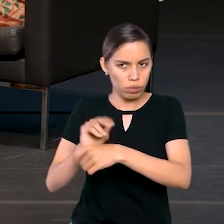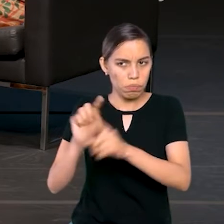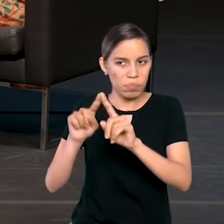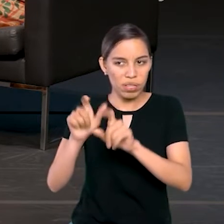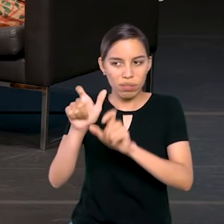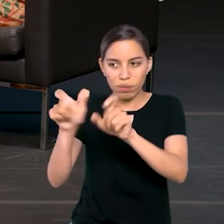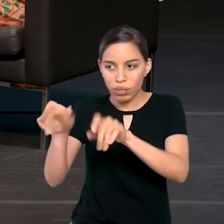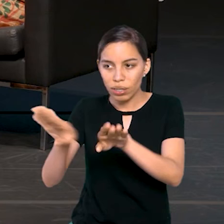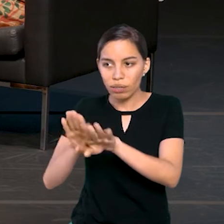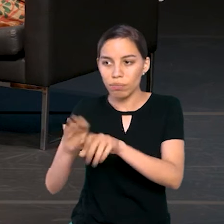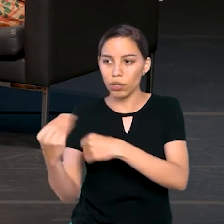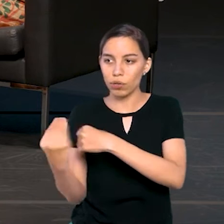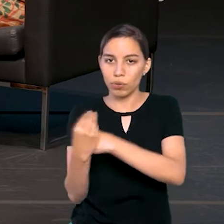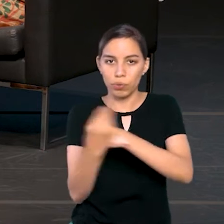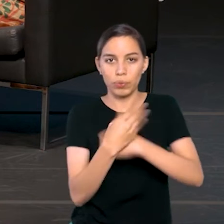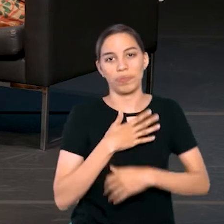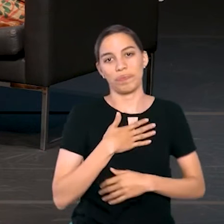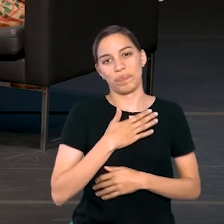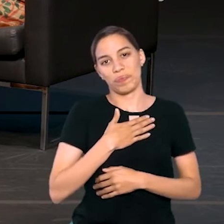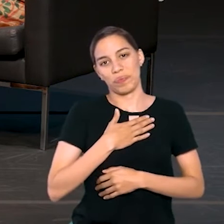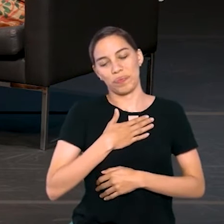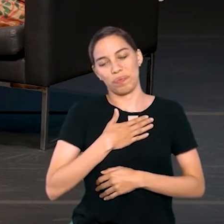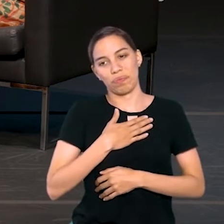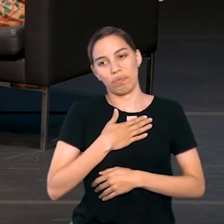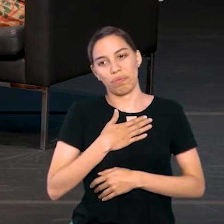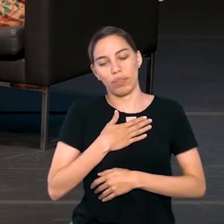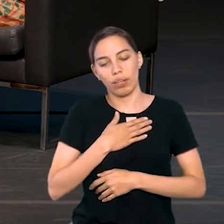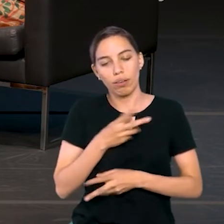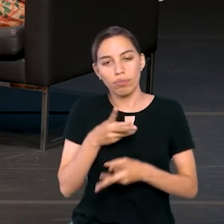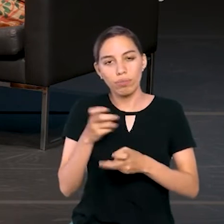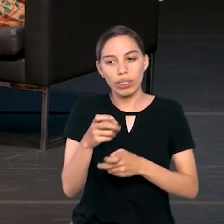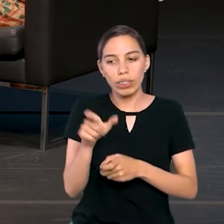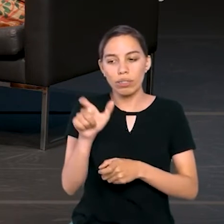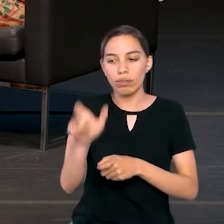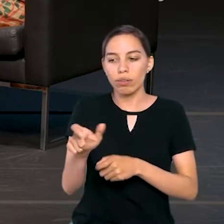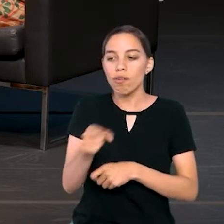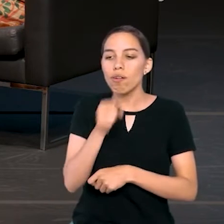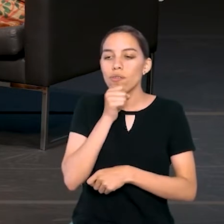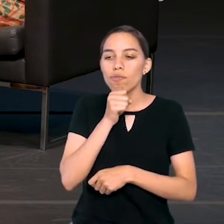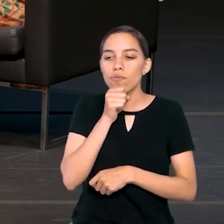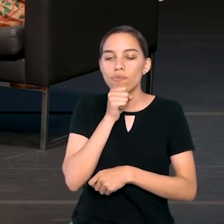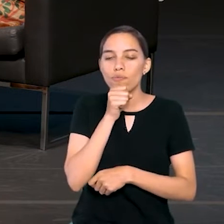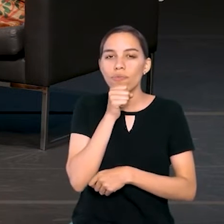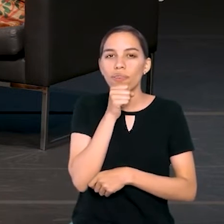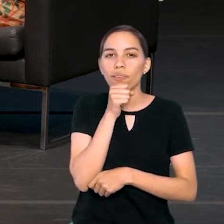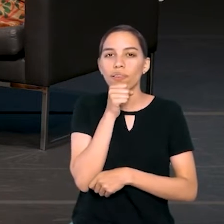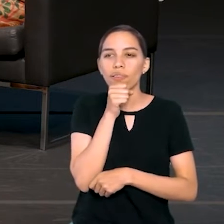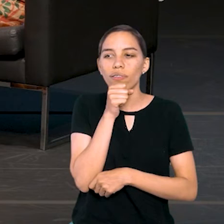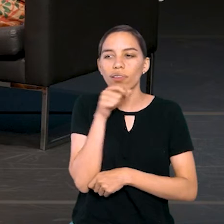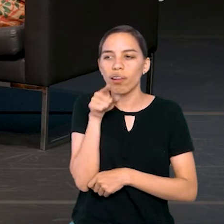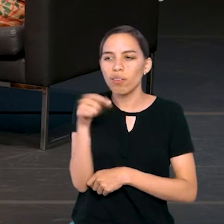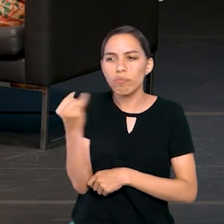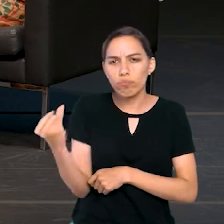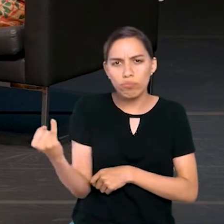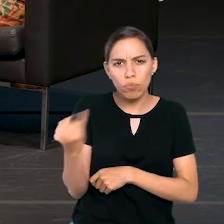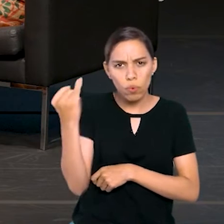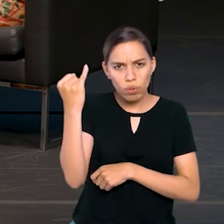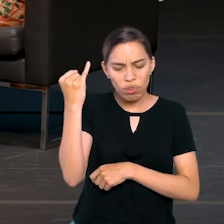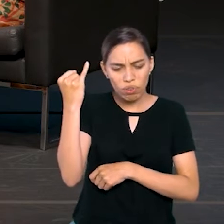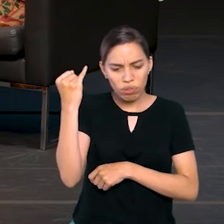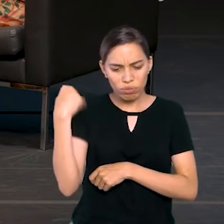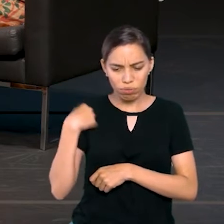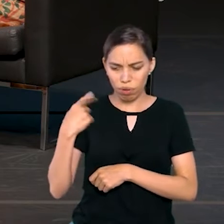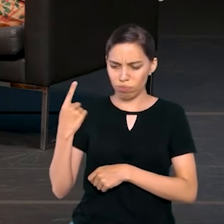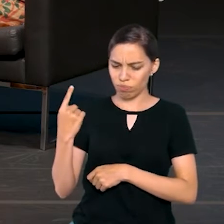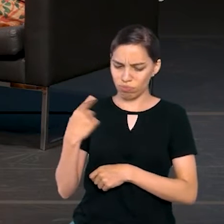Então, a importância dos mais velhos é algo tão poderoso para nós que estamos